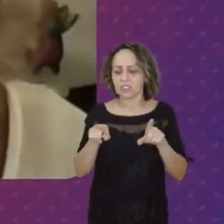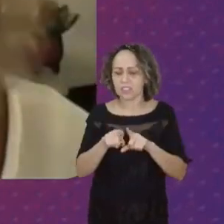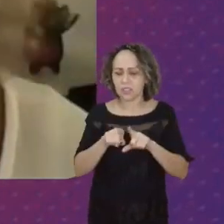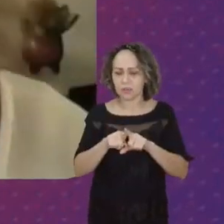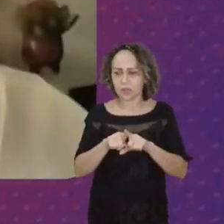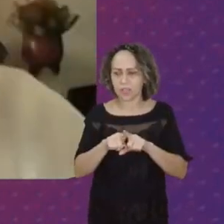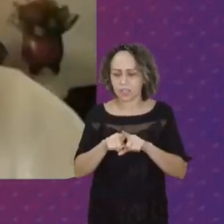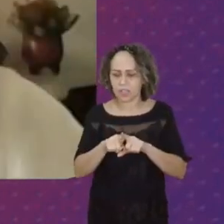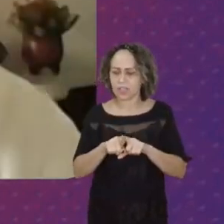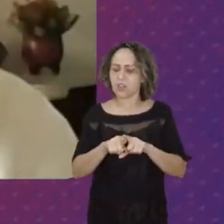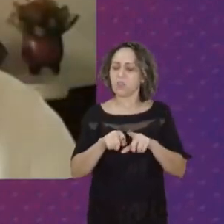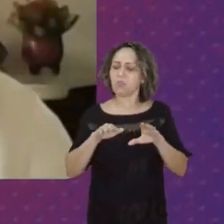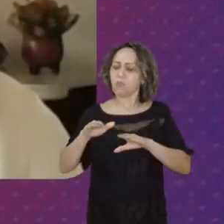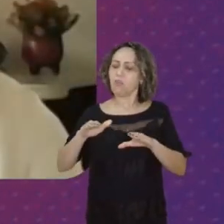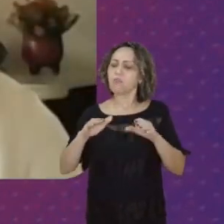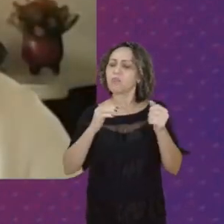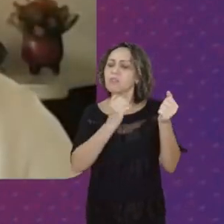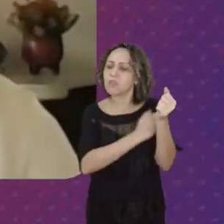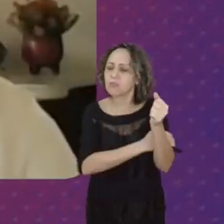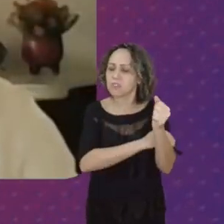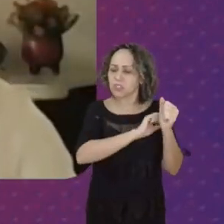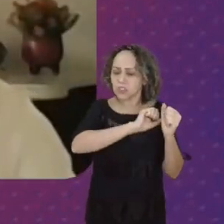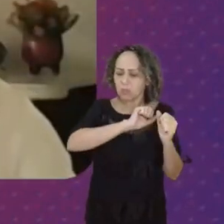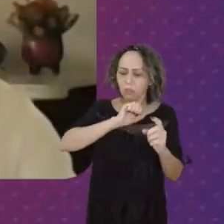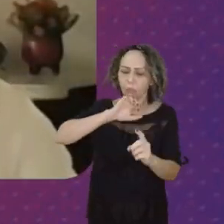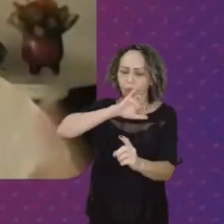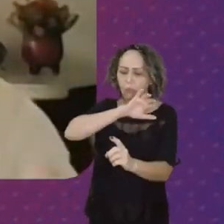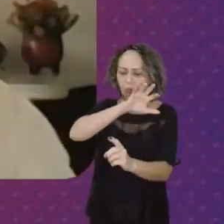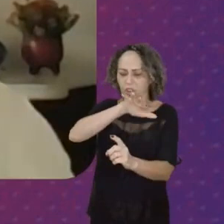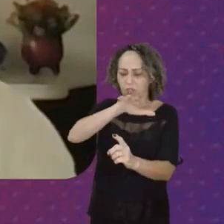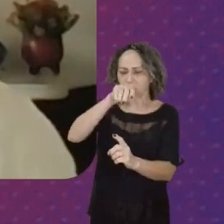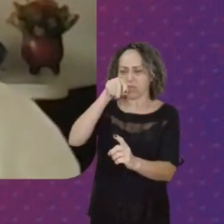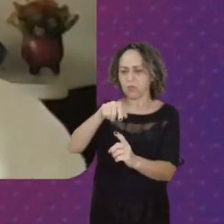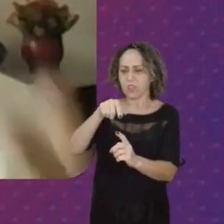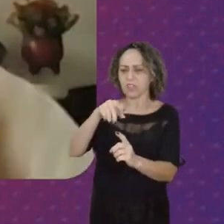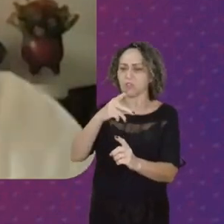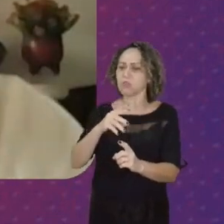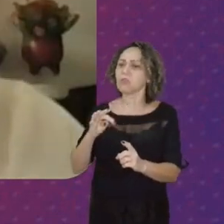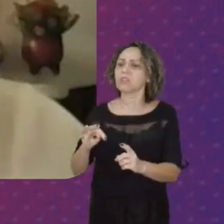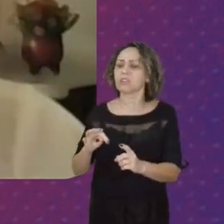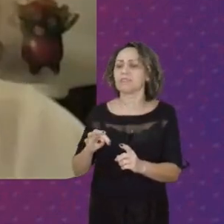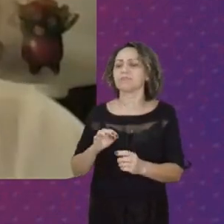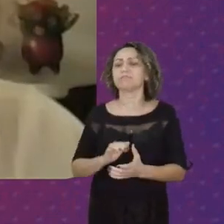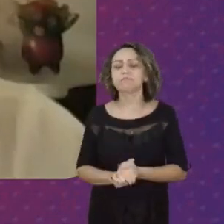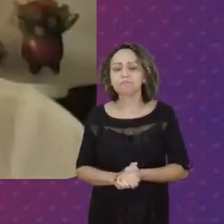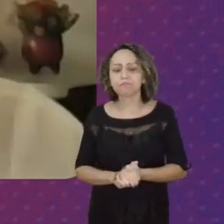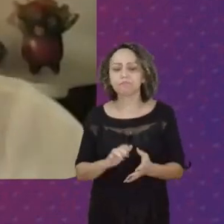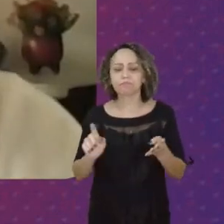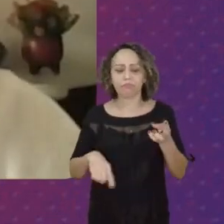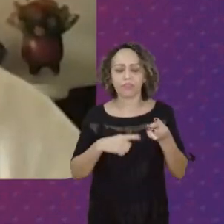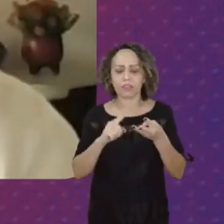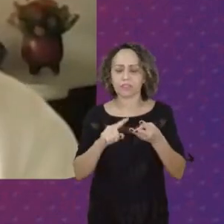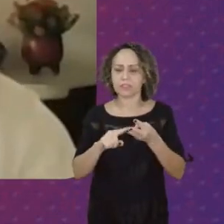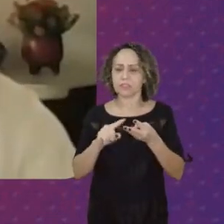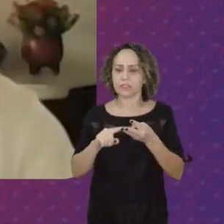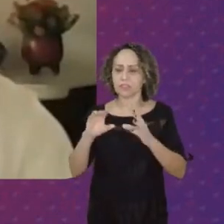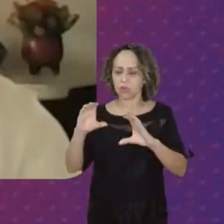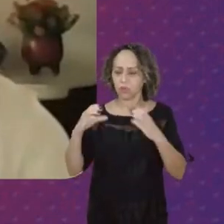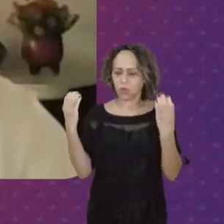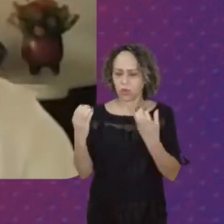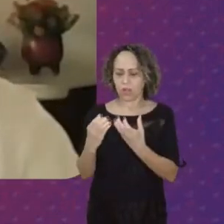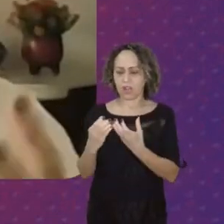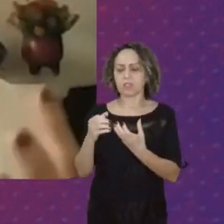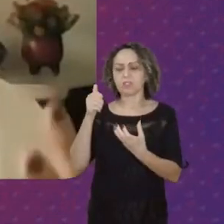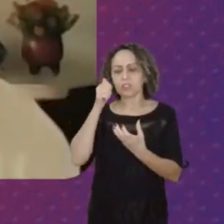movimento feminista para o Partido dos Trabalhadores, e é assim que nesse terceiro congresso a gente tem